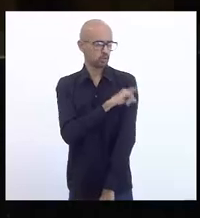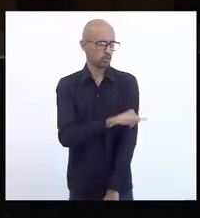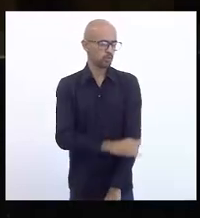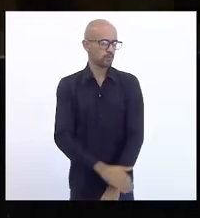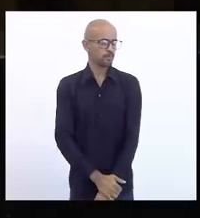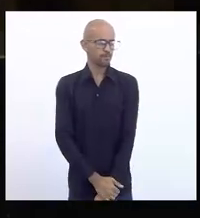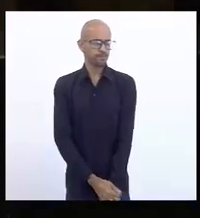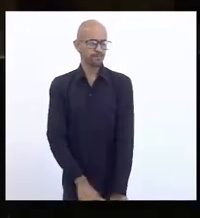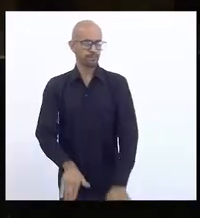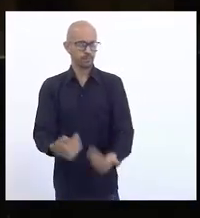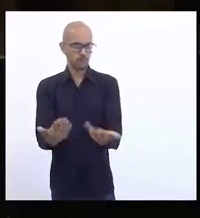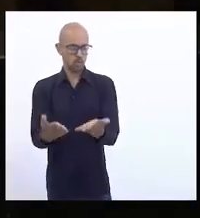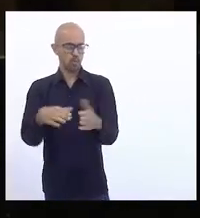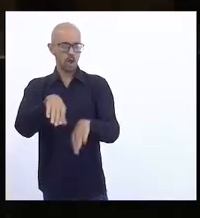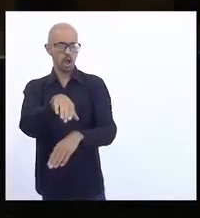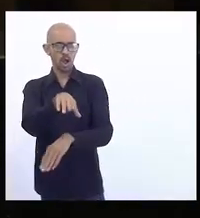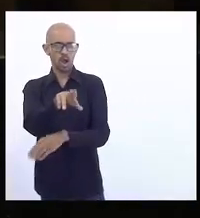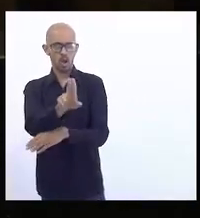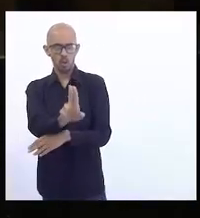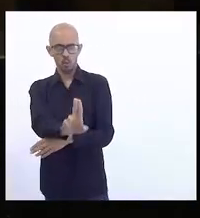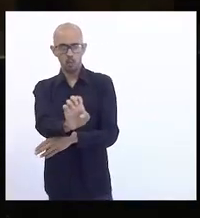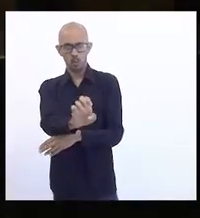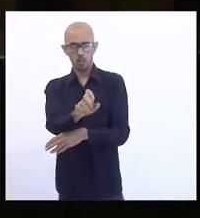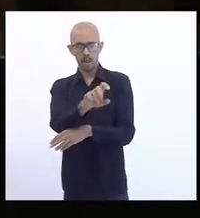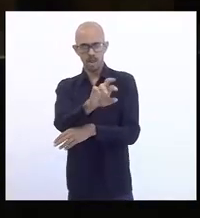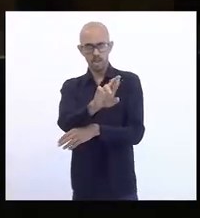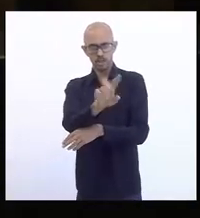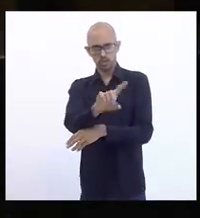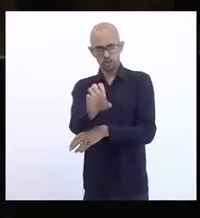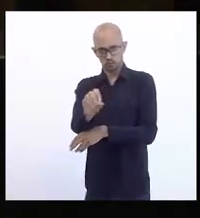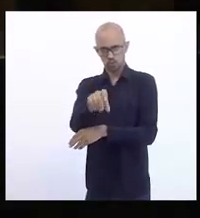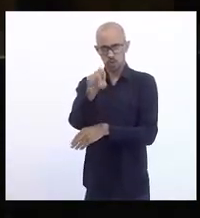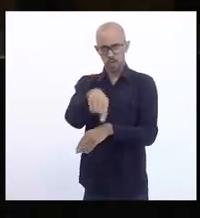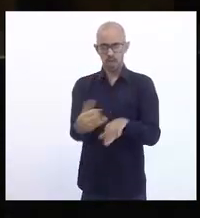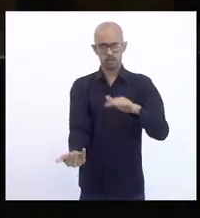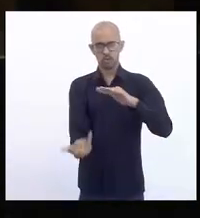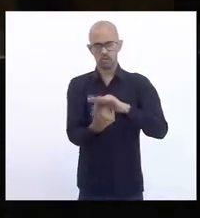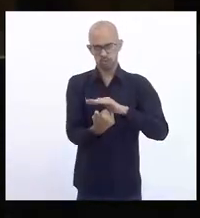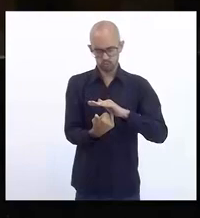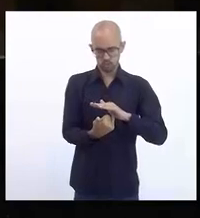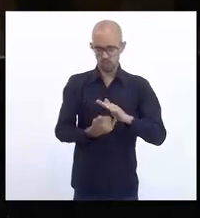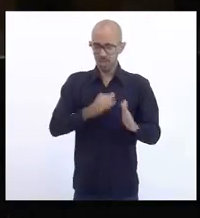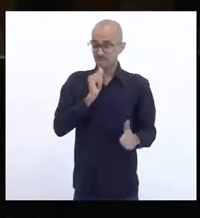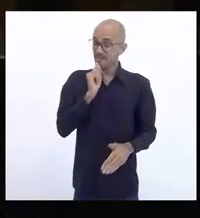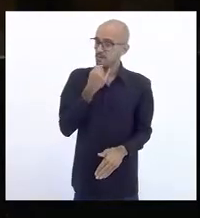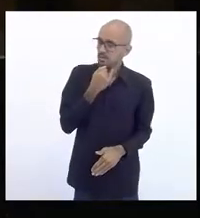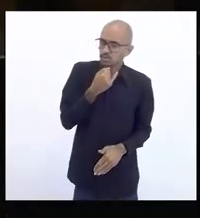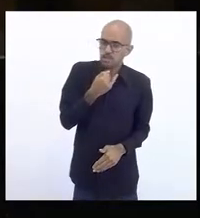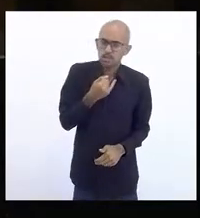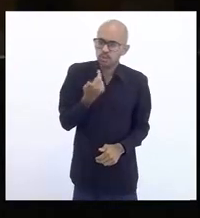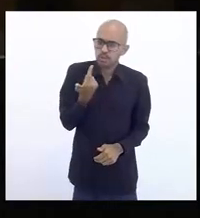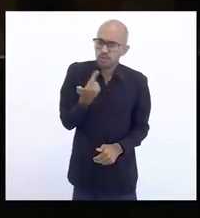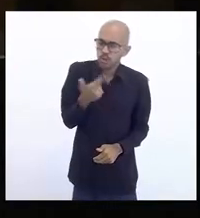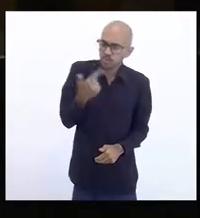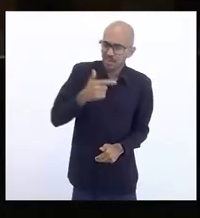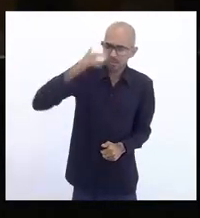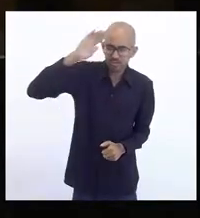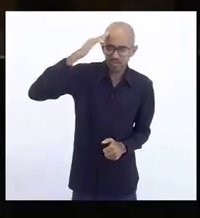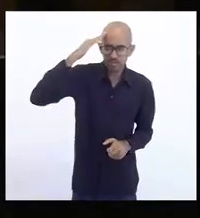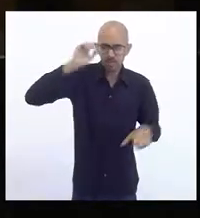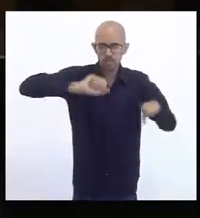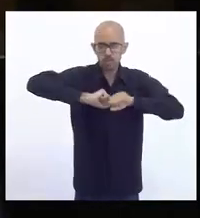UESO, ela é uma instituição que, infelizmente, não teve a compreensão